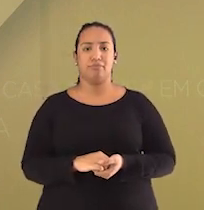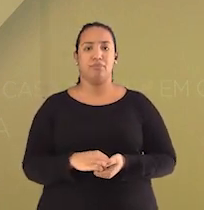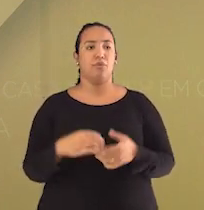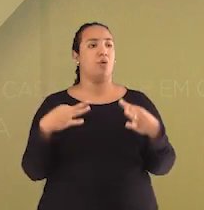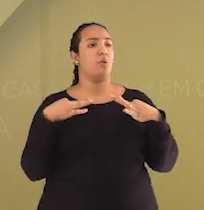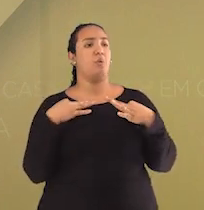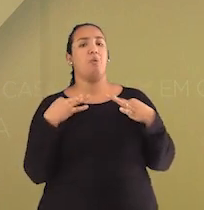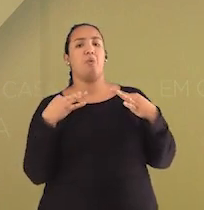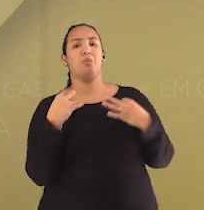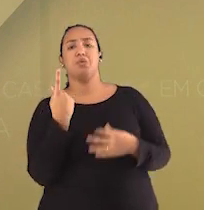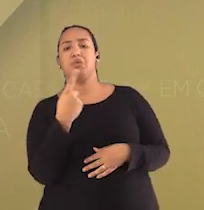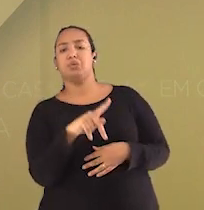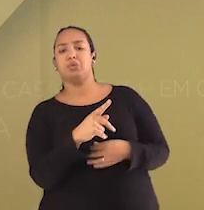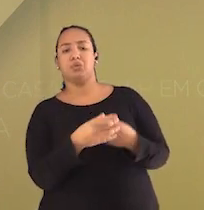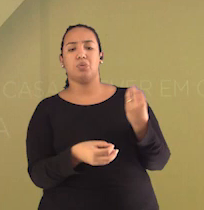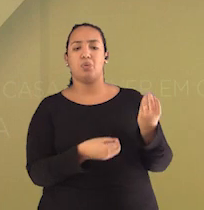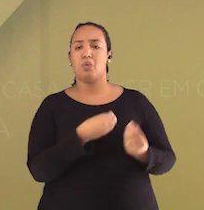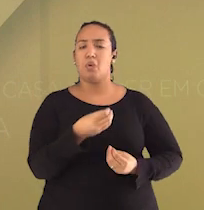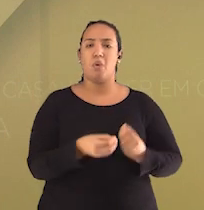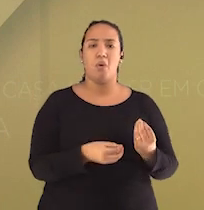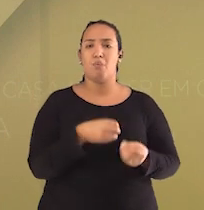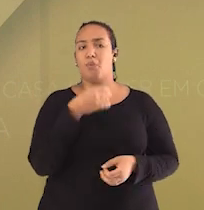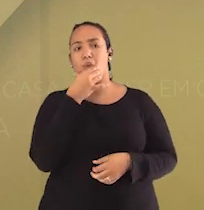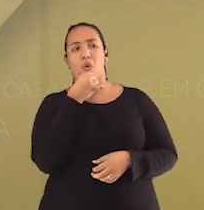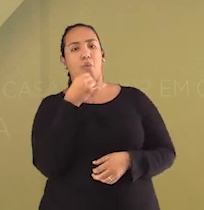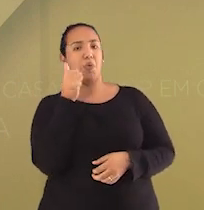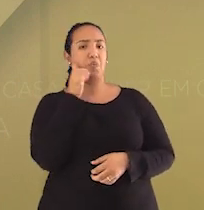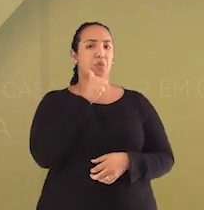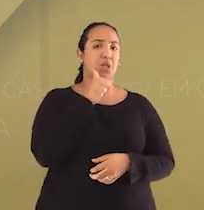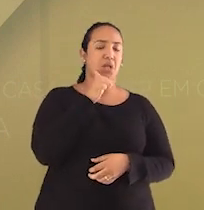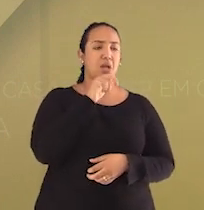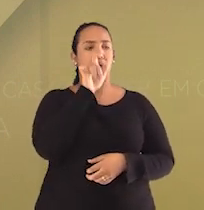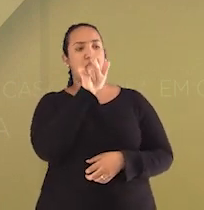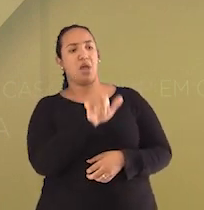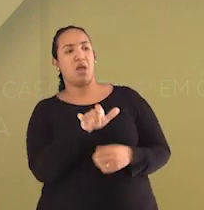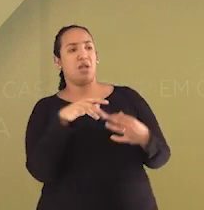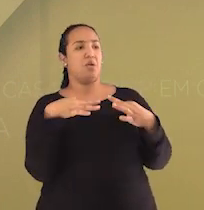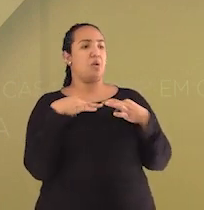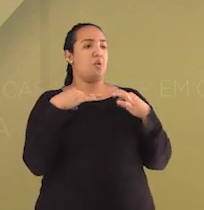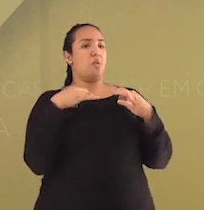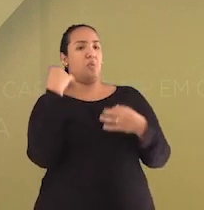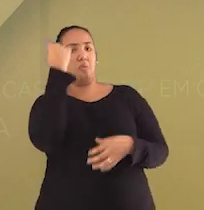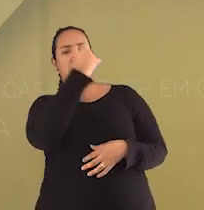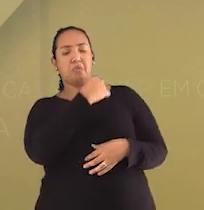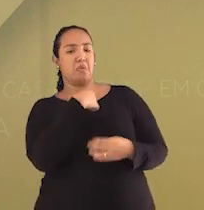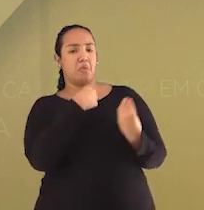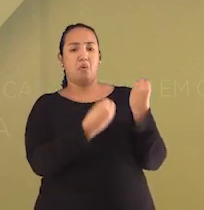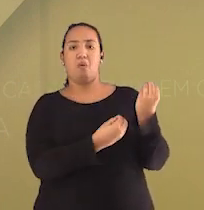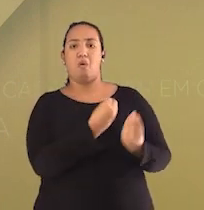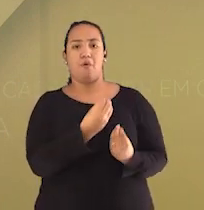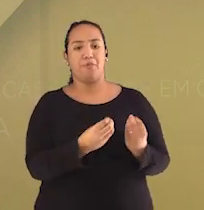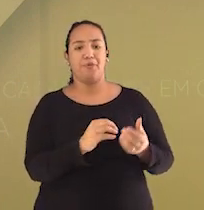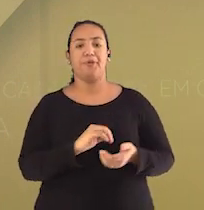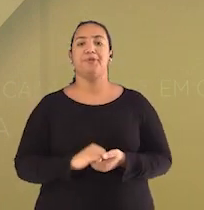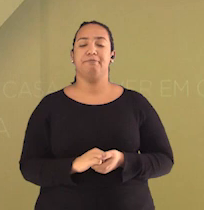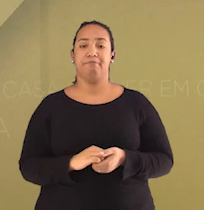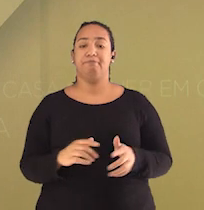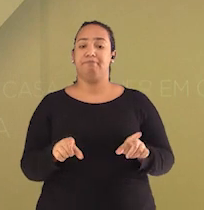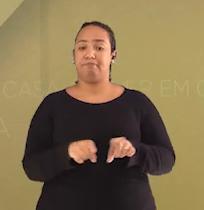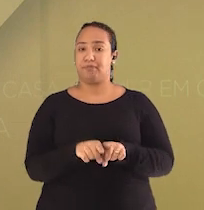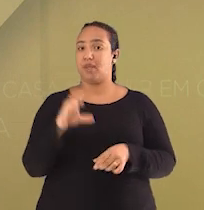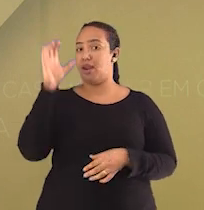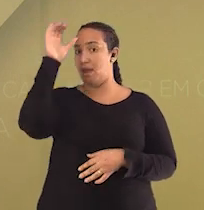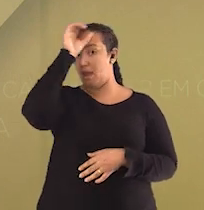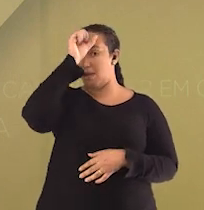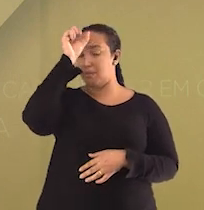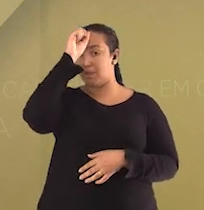Ou what does she look like? Como ele ou ela é, sobre a aparência. Também vimos como descrever algumas